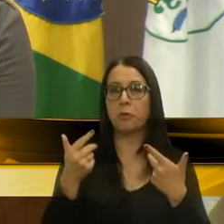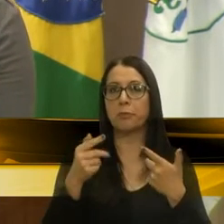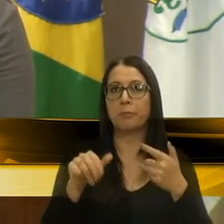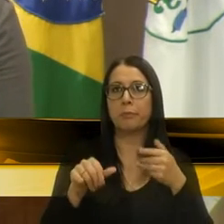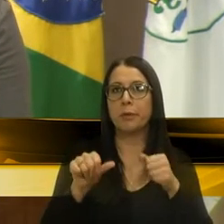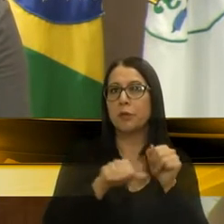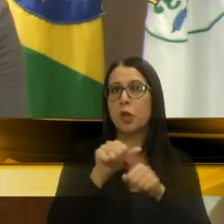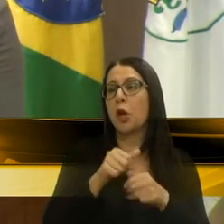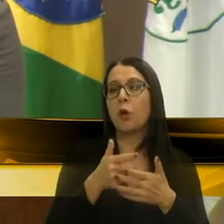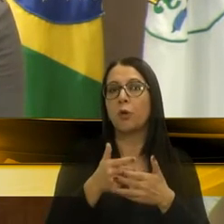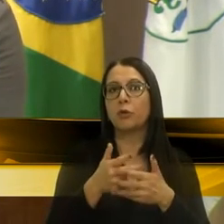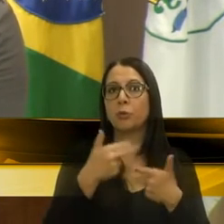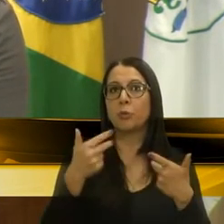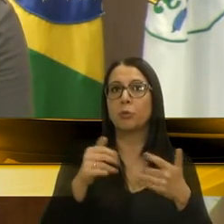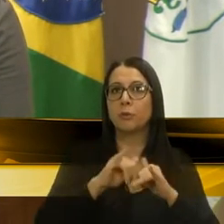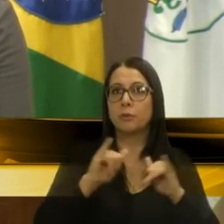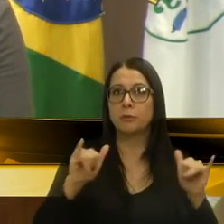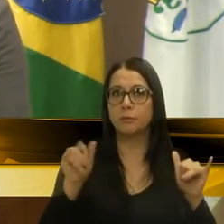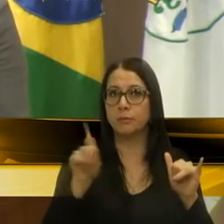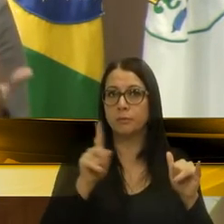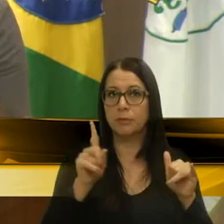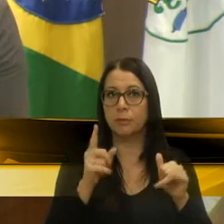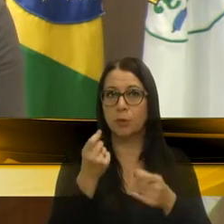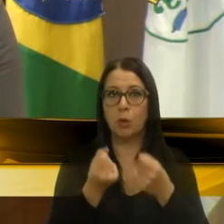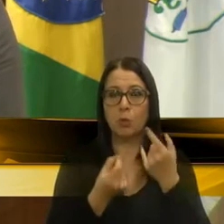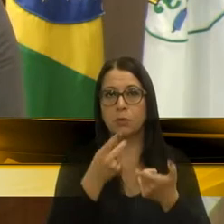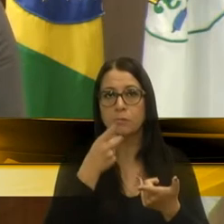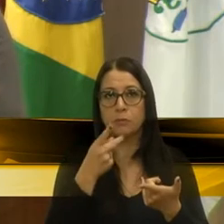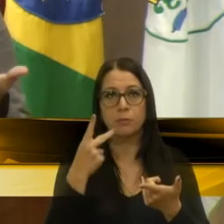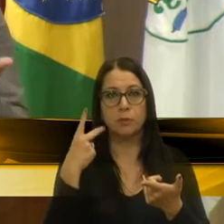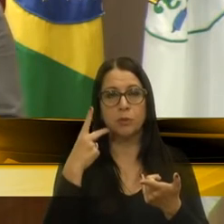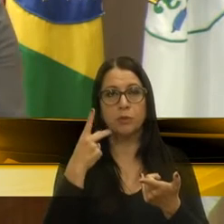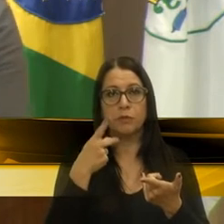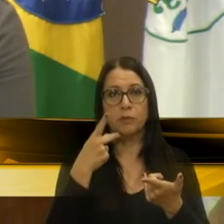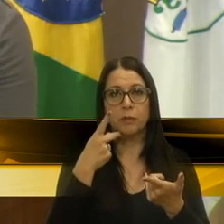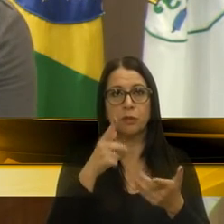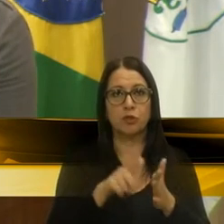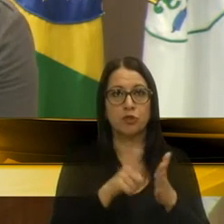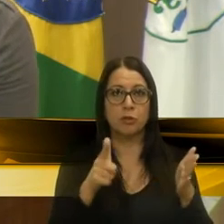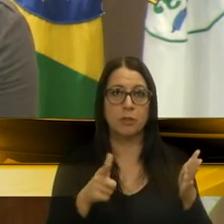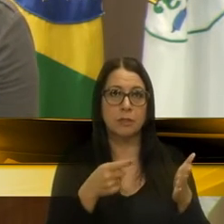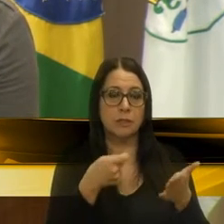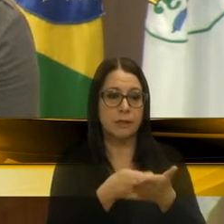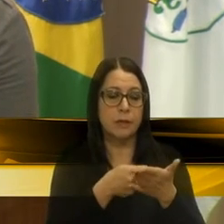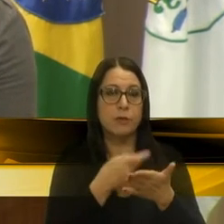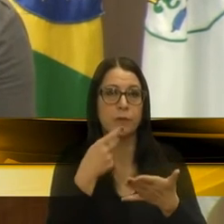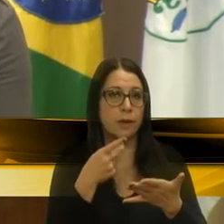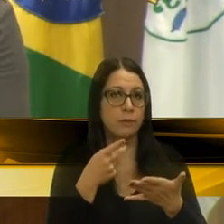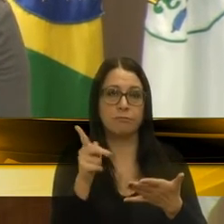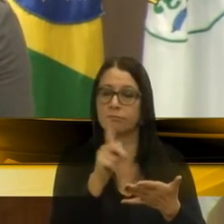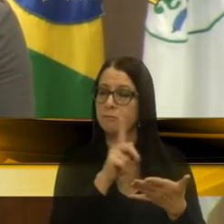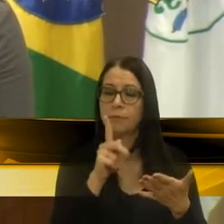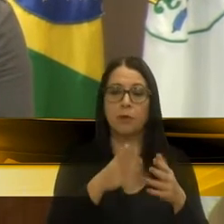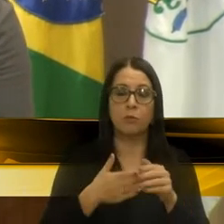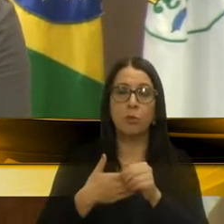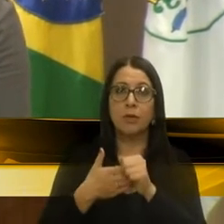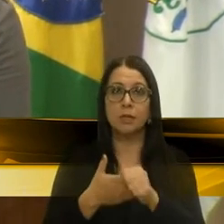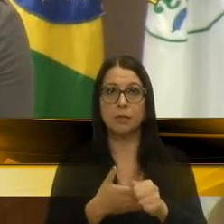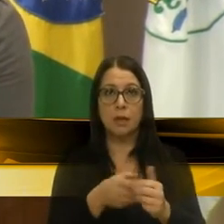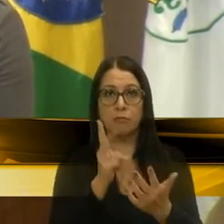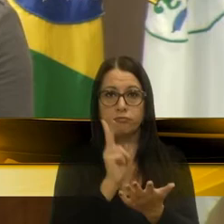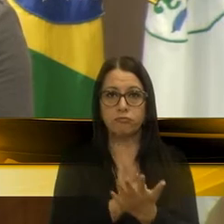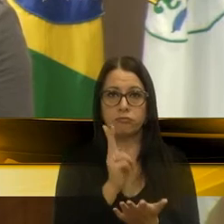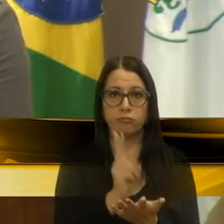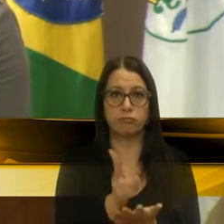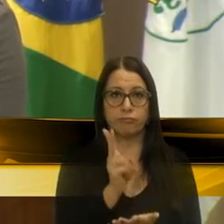troca de alguma informação, como alguns políticos hoje, inclusive no jornal, tentam dizer. Foi uma orientação